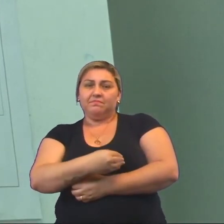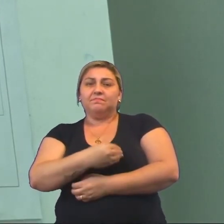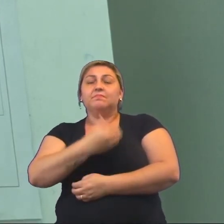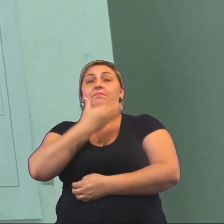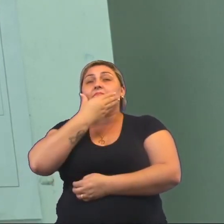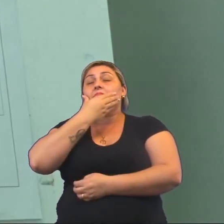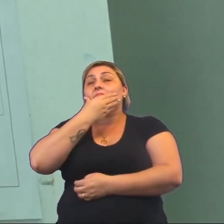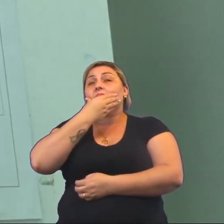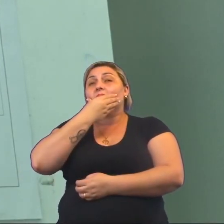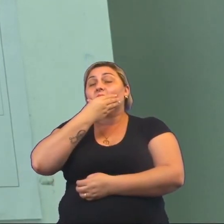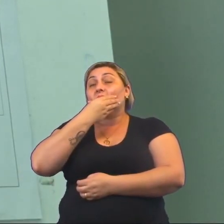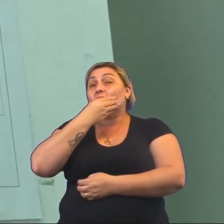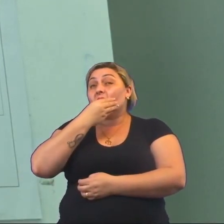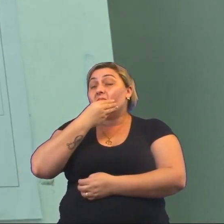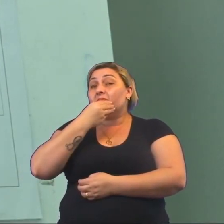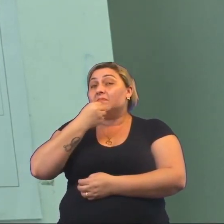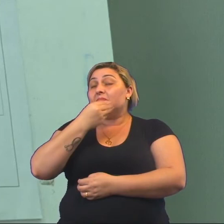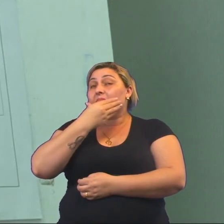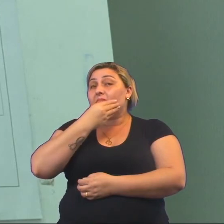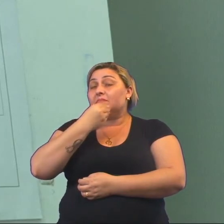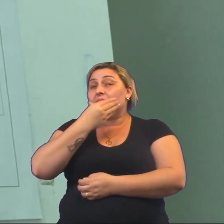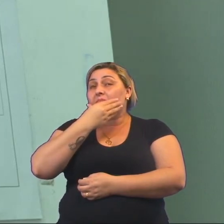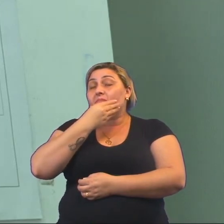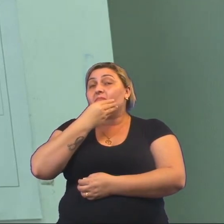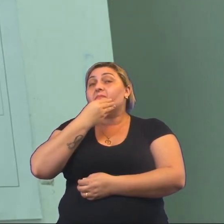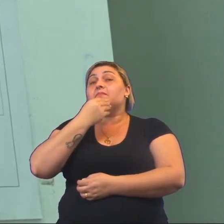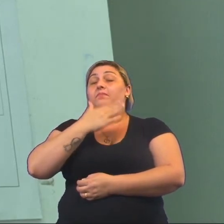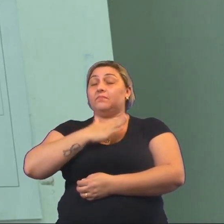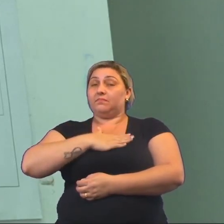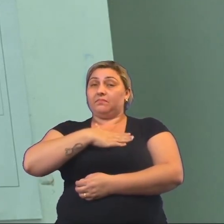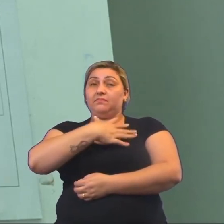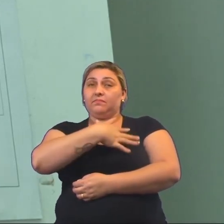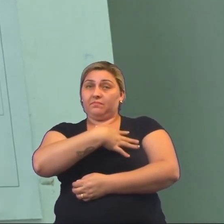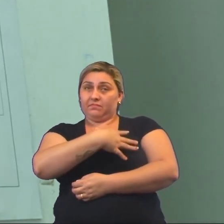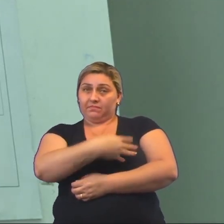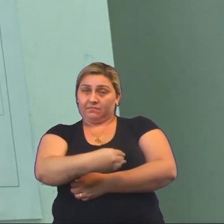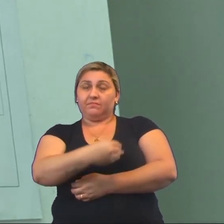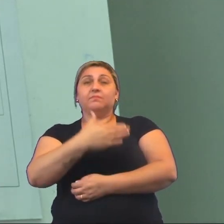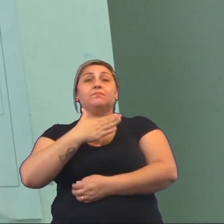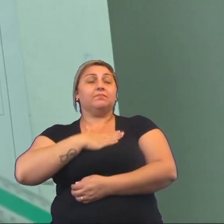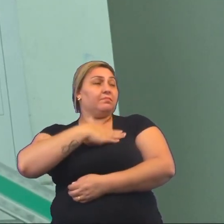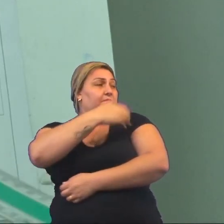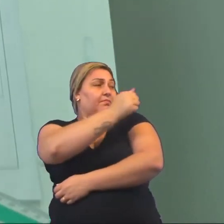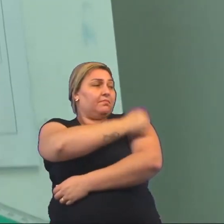aqui é o meu aluno. É meu filho e meu aluno.